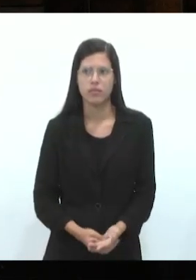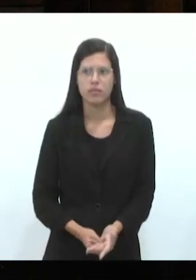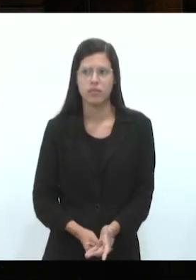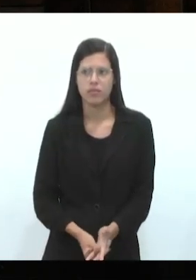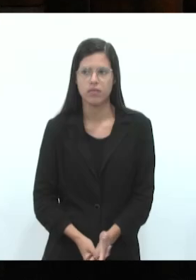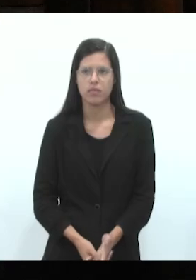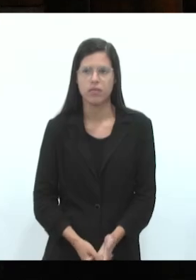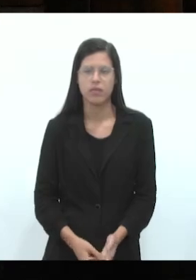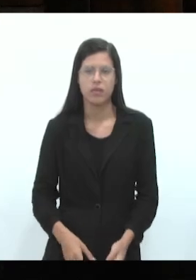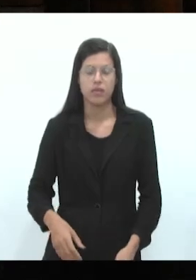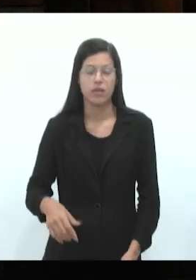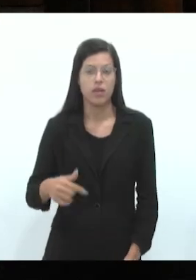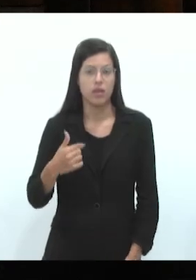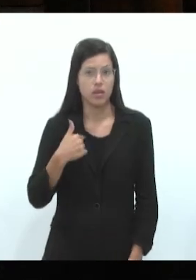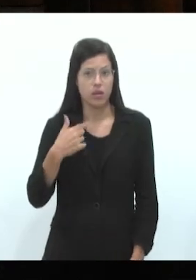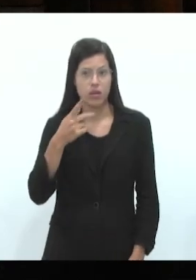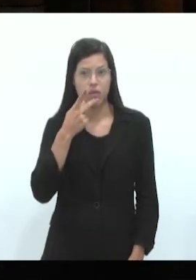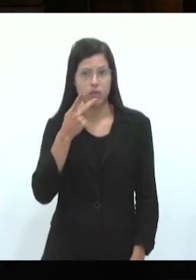de reafirmar